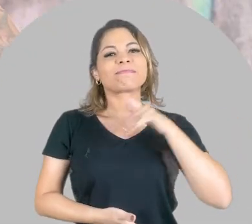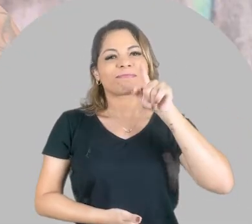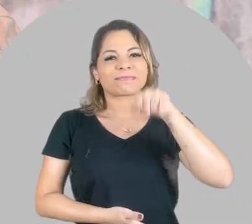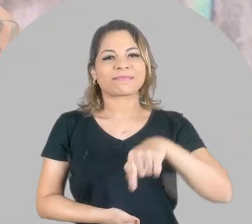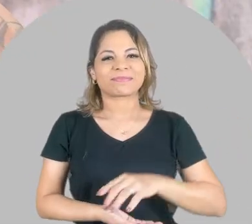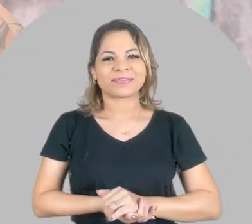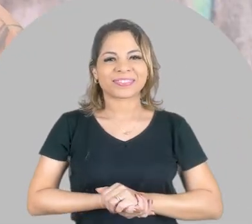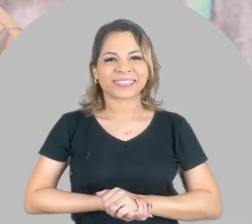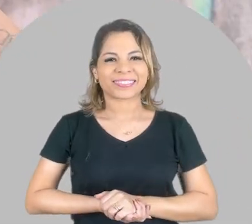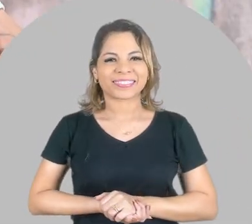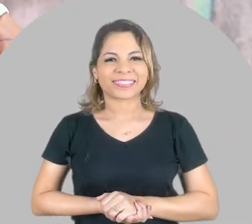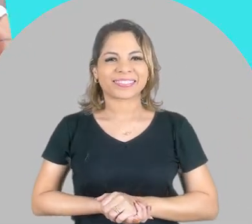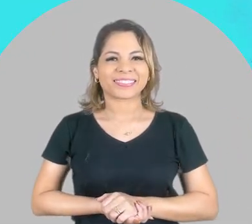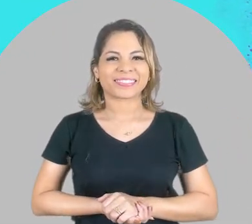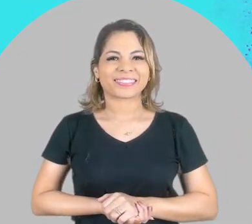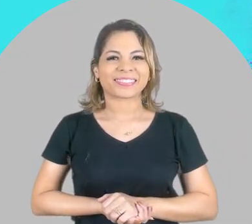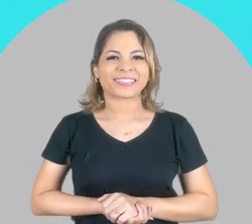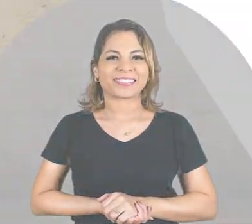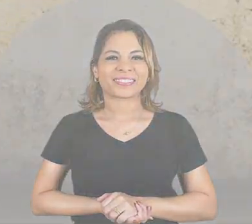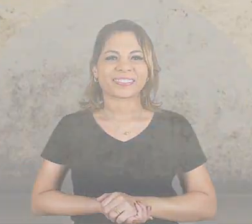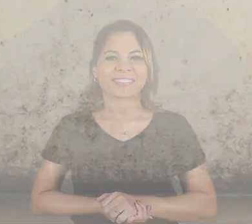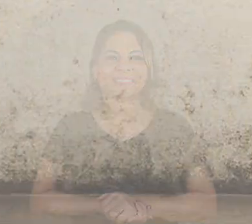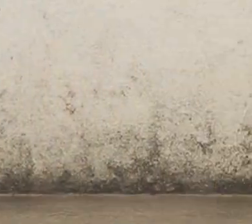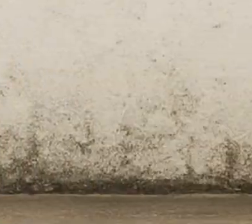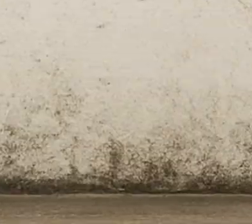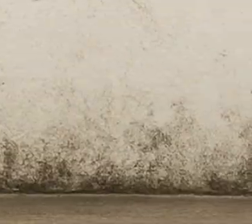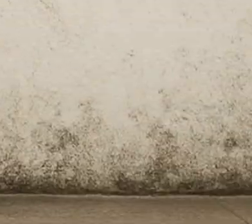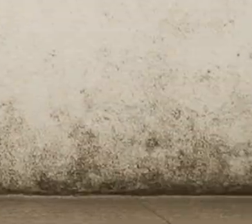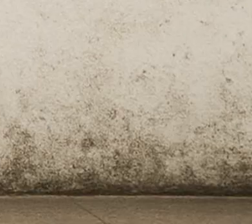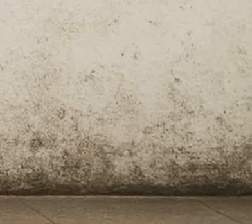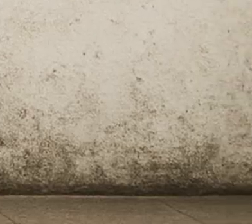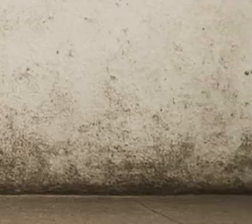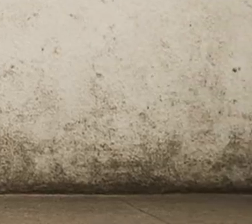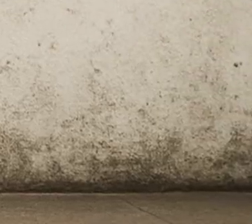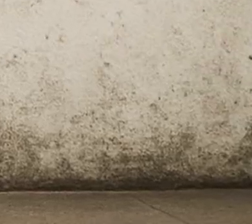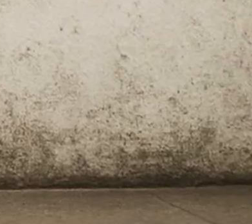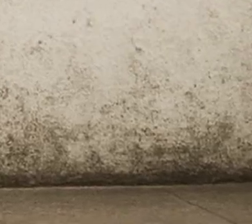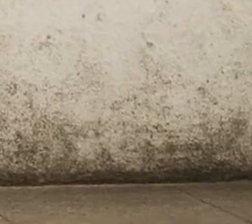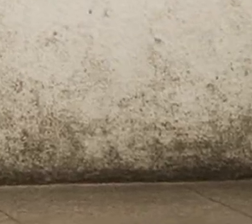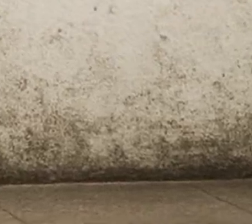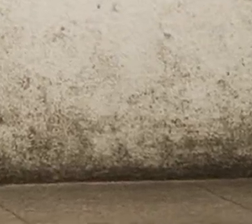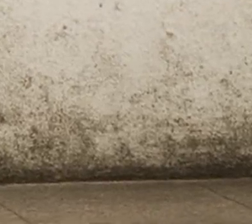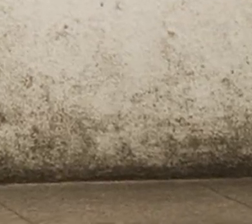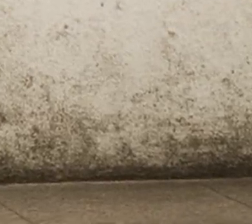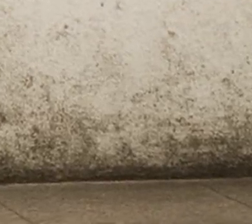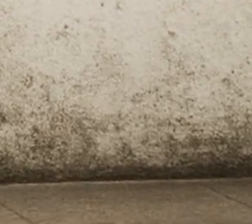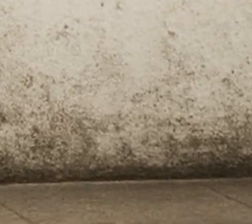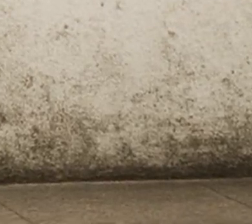tá ligado? Pra mim é isso.